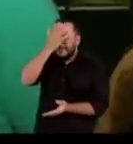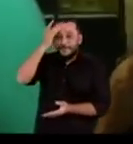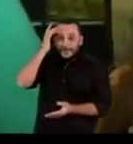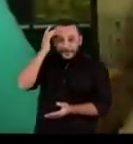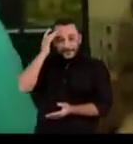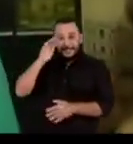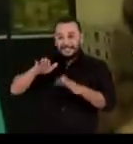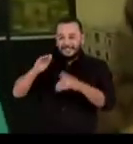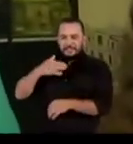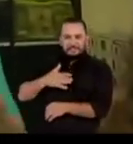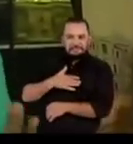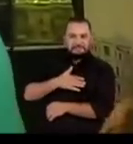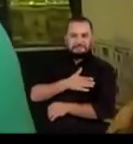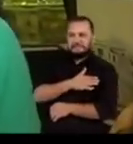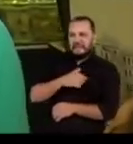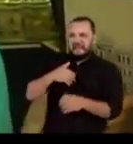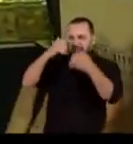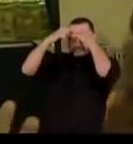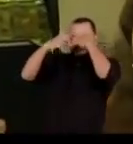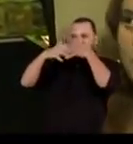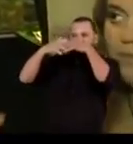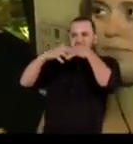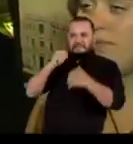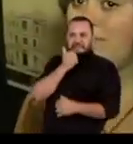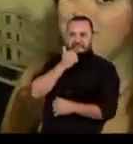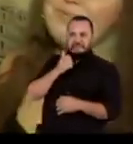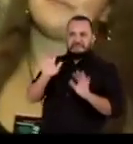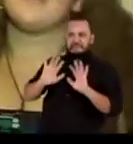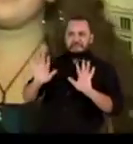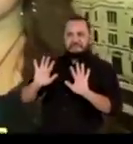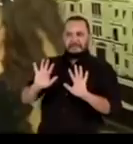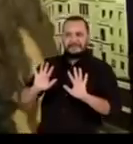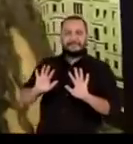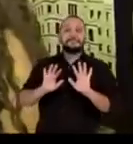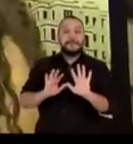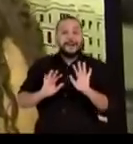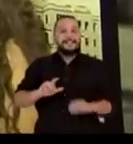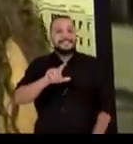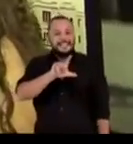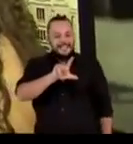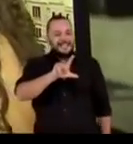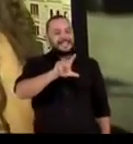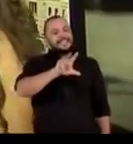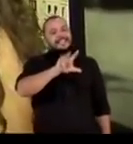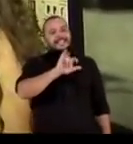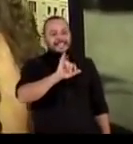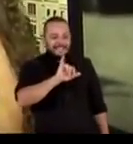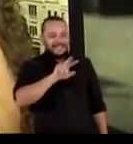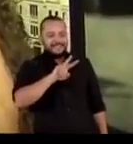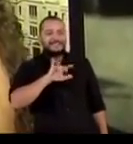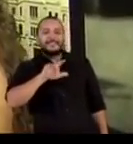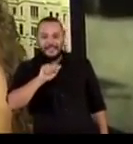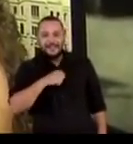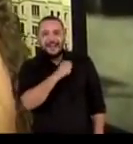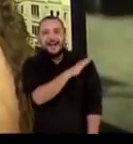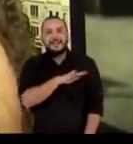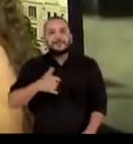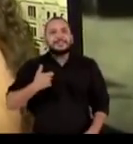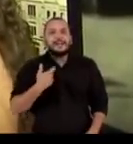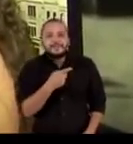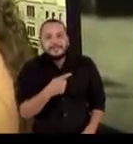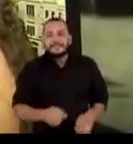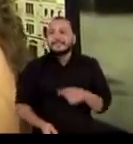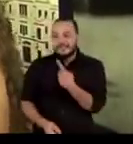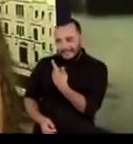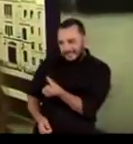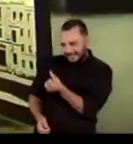um certo preconceito, né? Não vou falar sobre ciência e tal. Eu estou do lado aqui da Lívia Borges Mendes, que é estudante também. Quando você tem 16 anos?